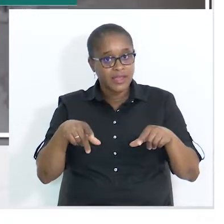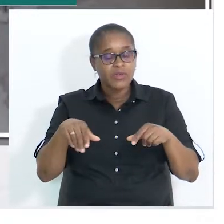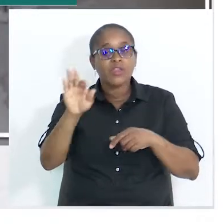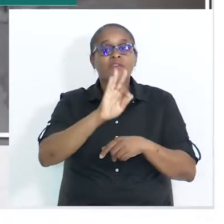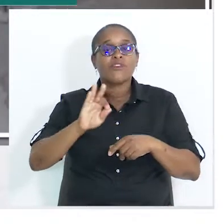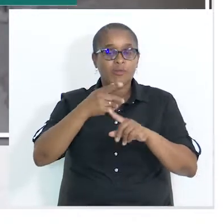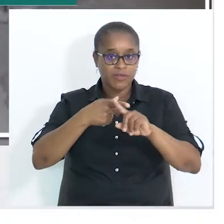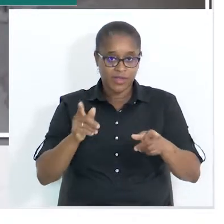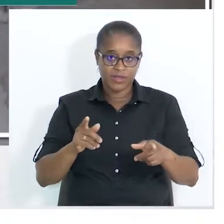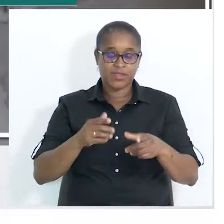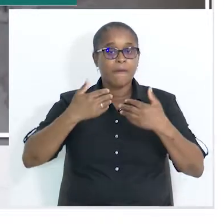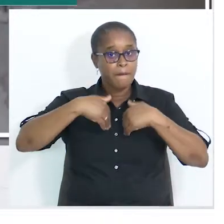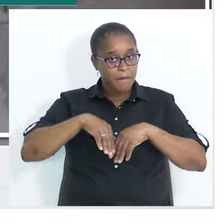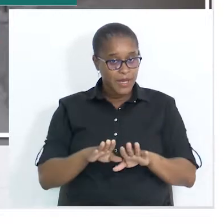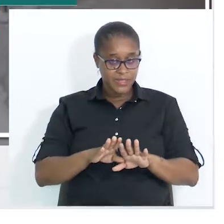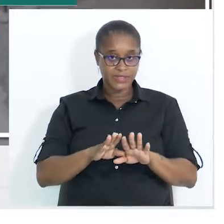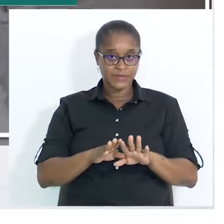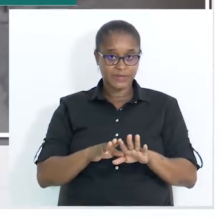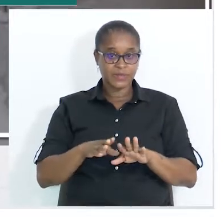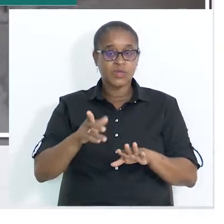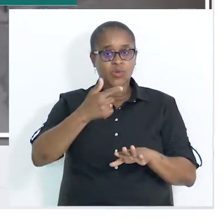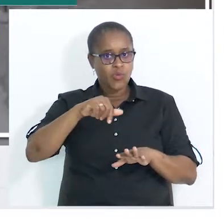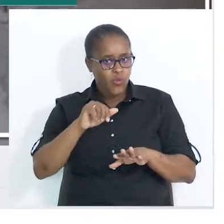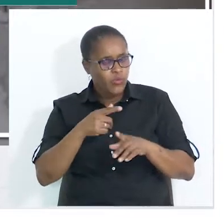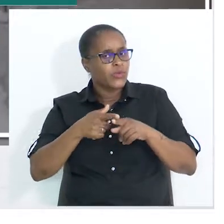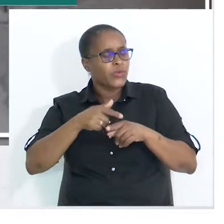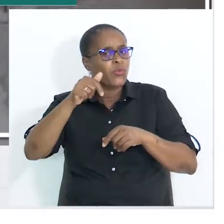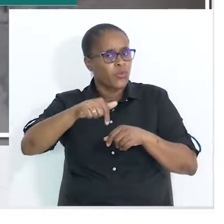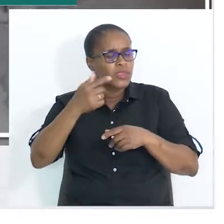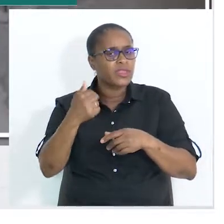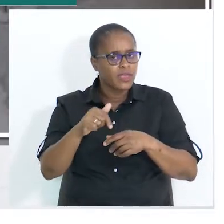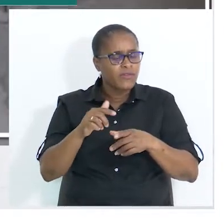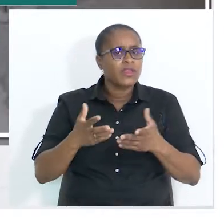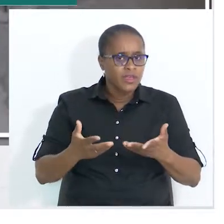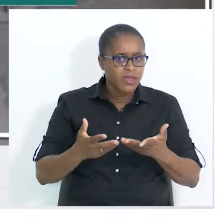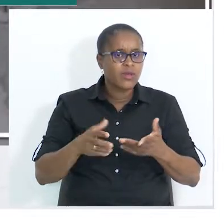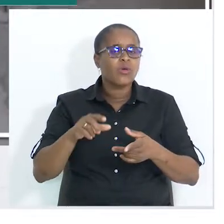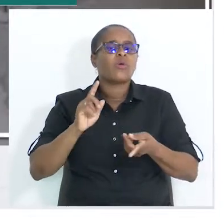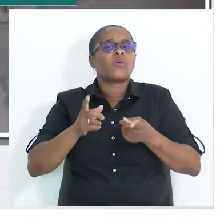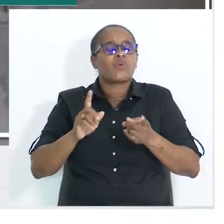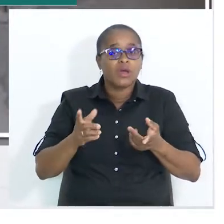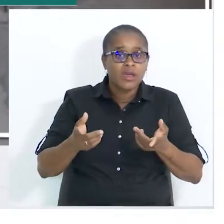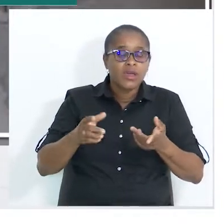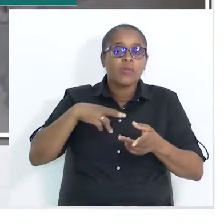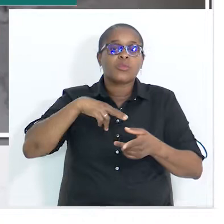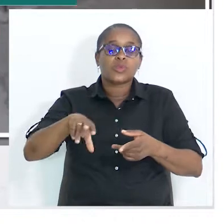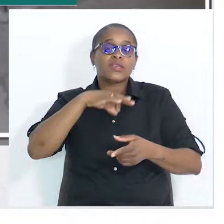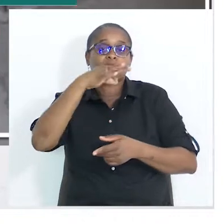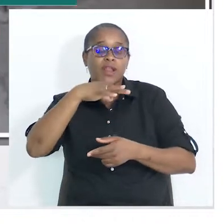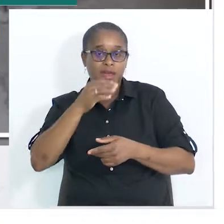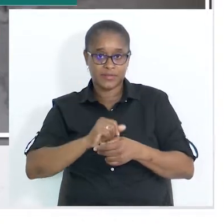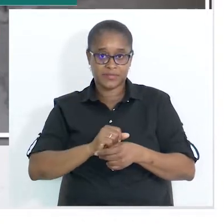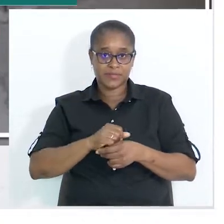formas diferentes. Mas o nosso foco hoje tem a ver com aquilo que é o português